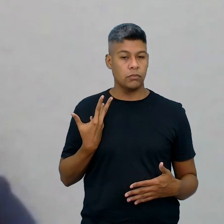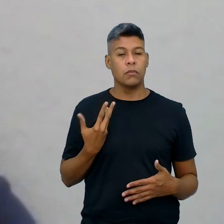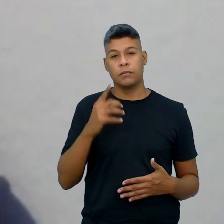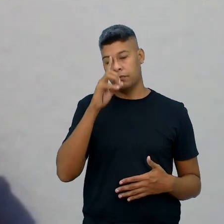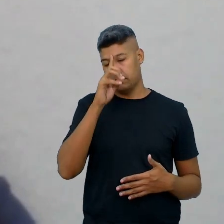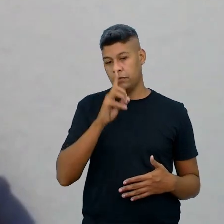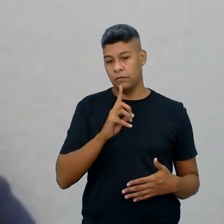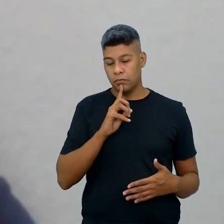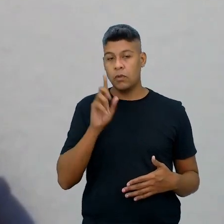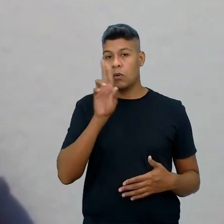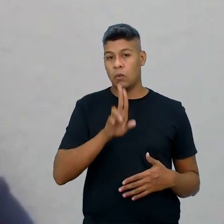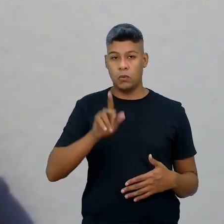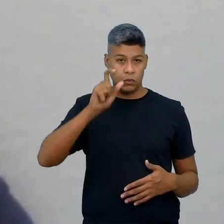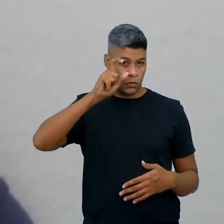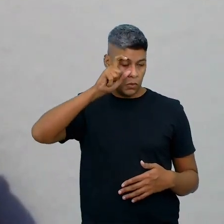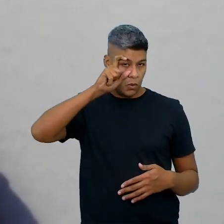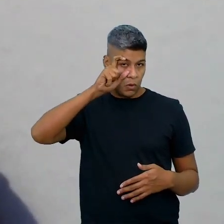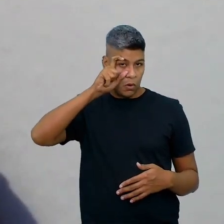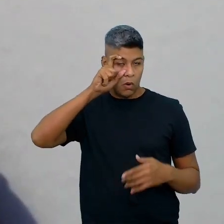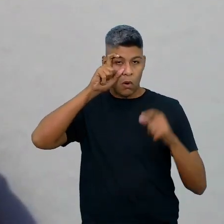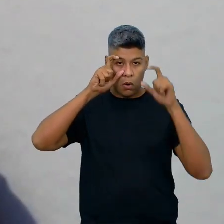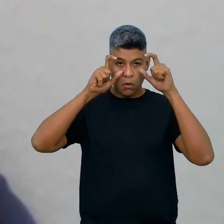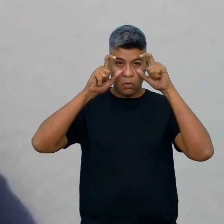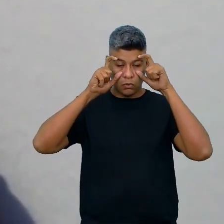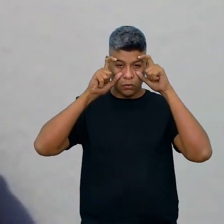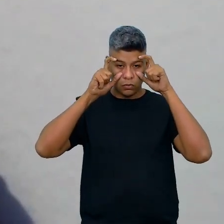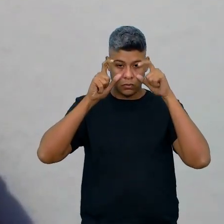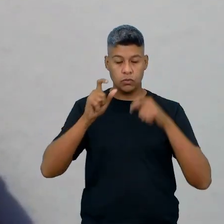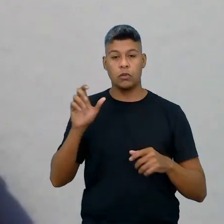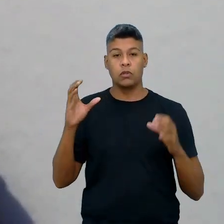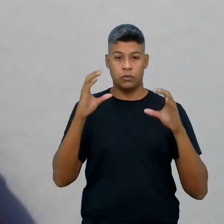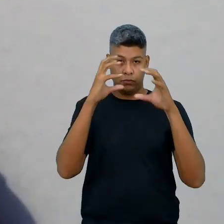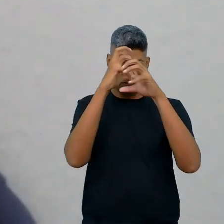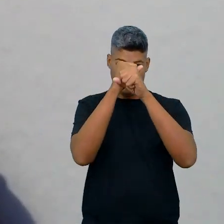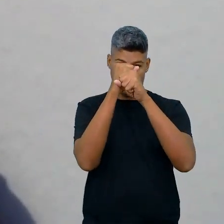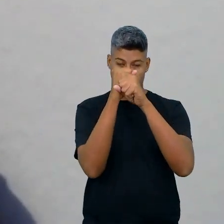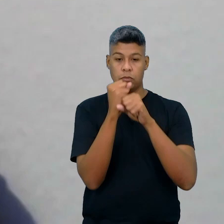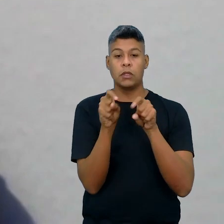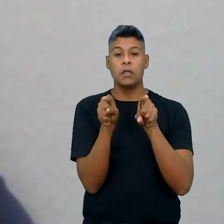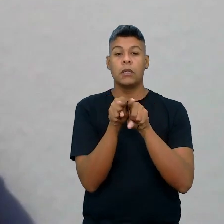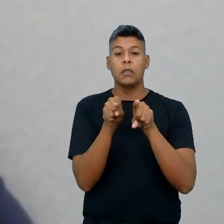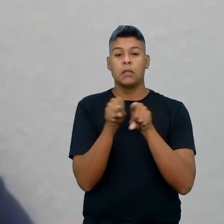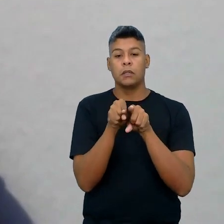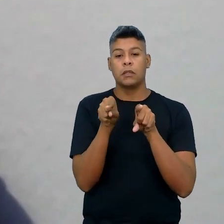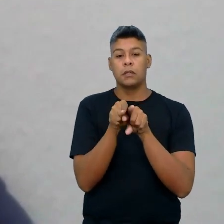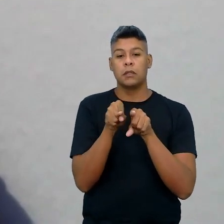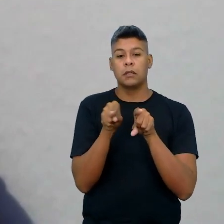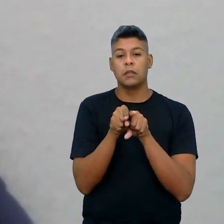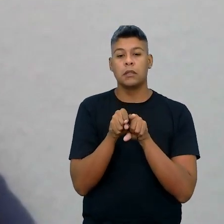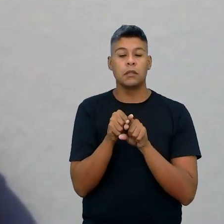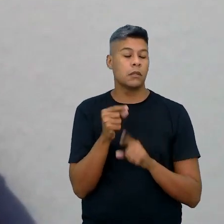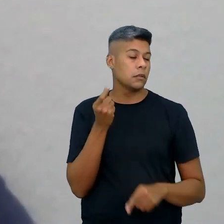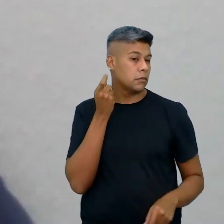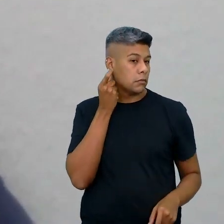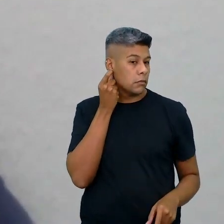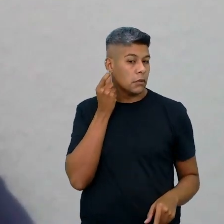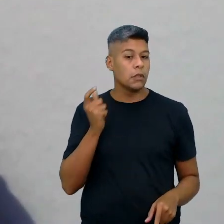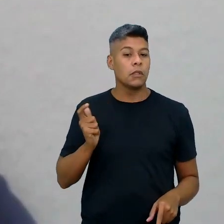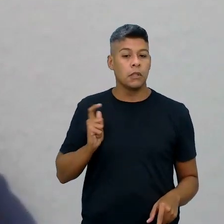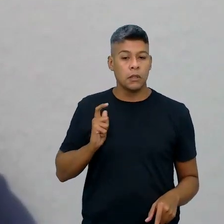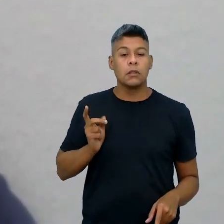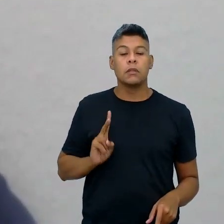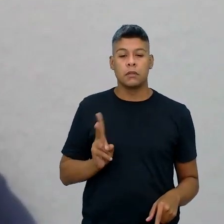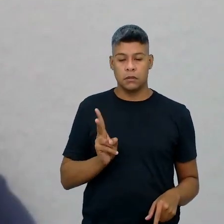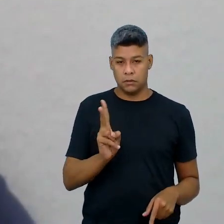eu utilizo óculos, um óculos com armação escura e com uma correntinha. Eu também sempre estou